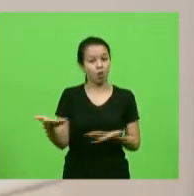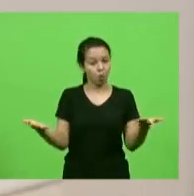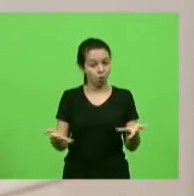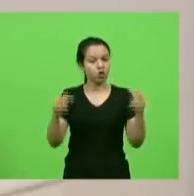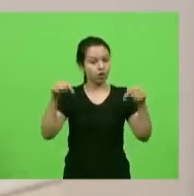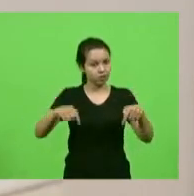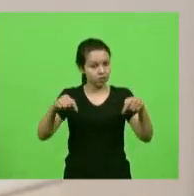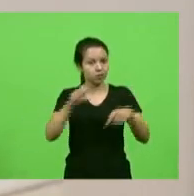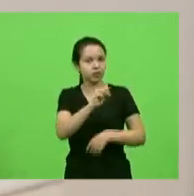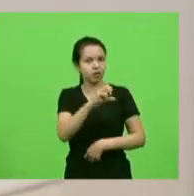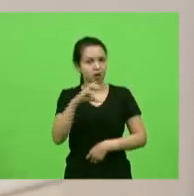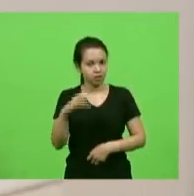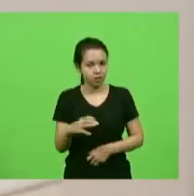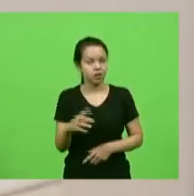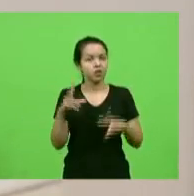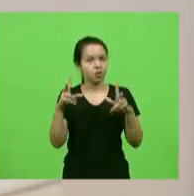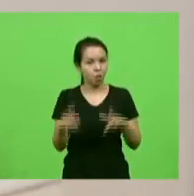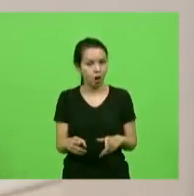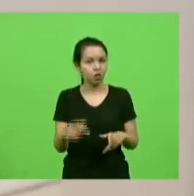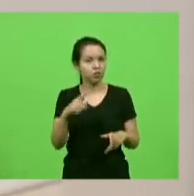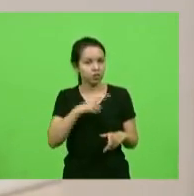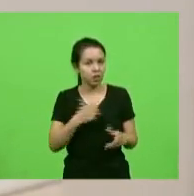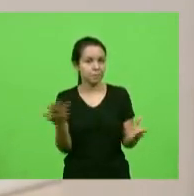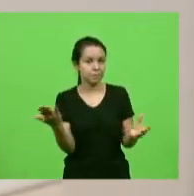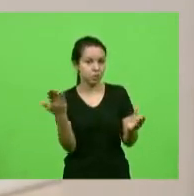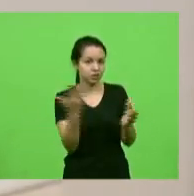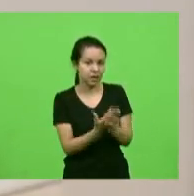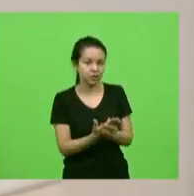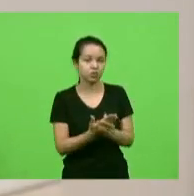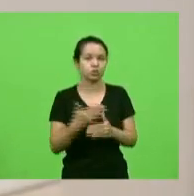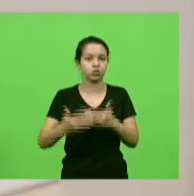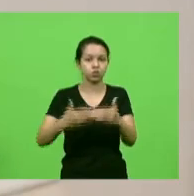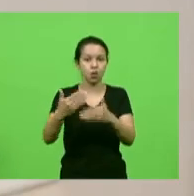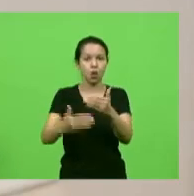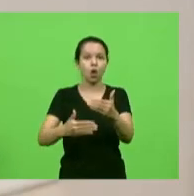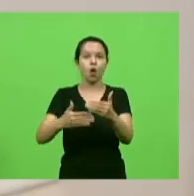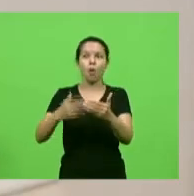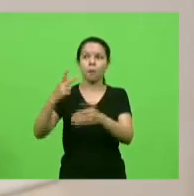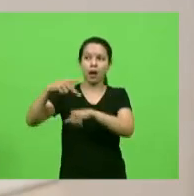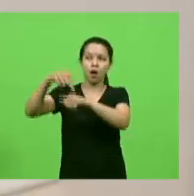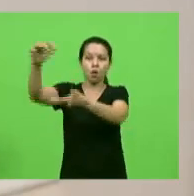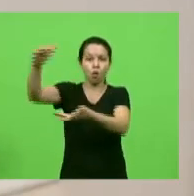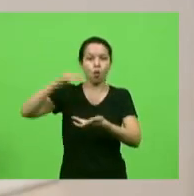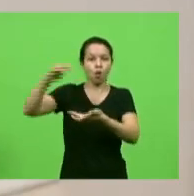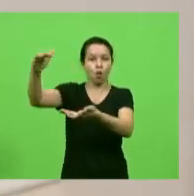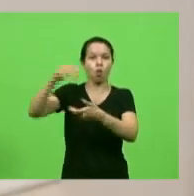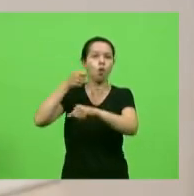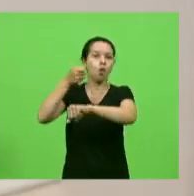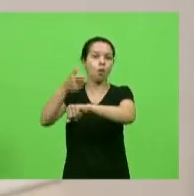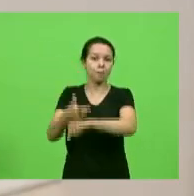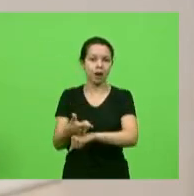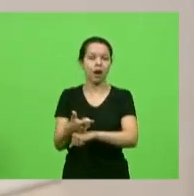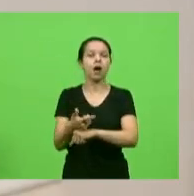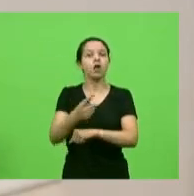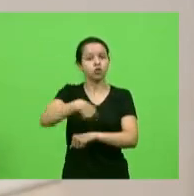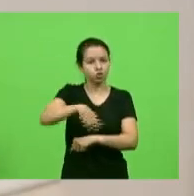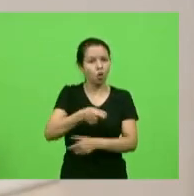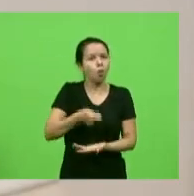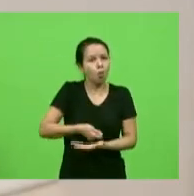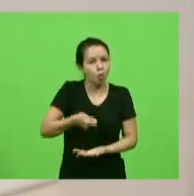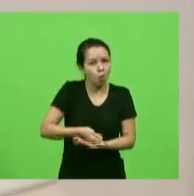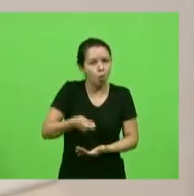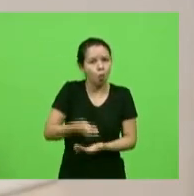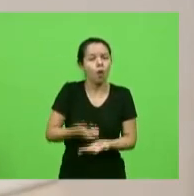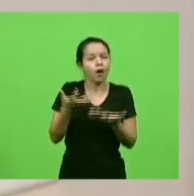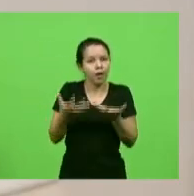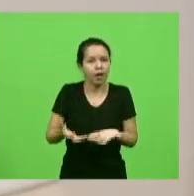Catarina. Nós temos processo de importação. Estamos lutando para que esses respiradores cheguem aqui. Mesmo com o